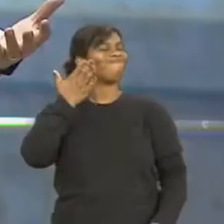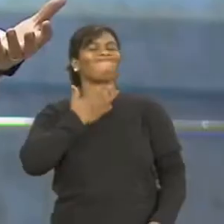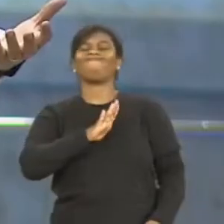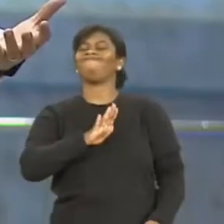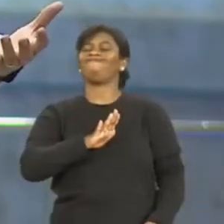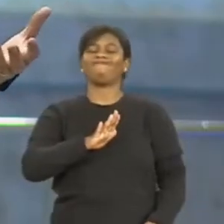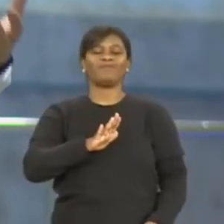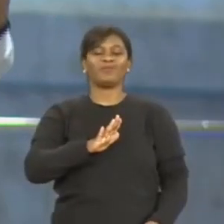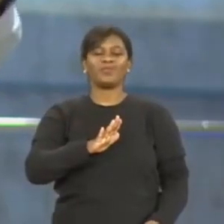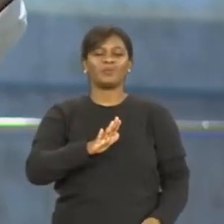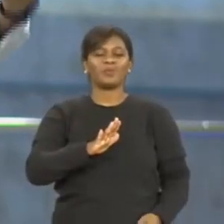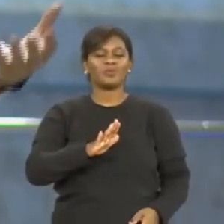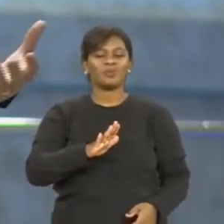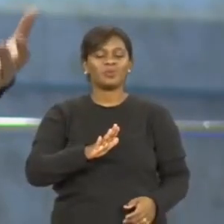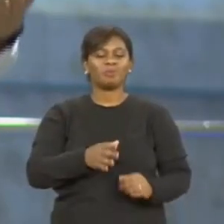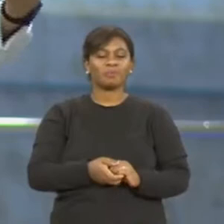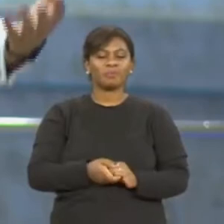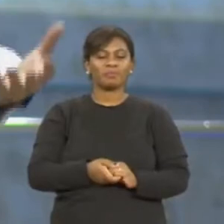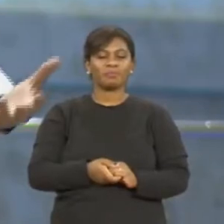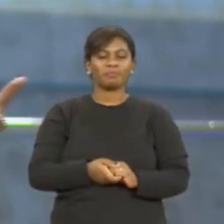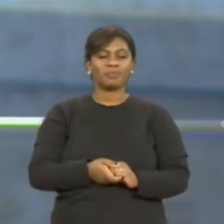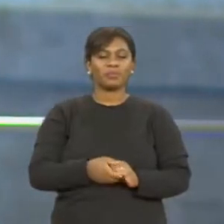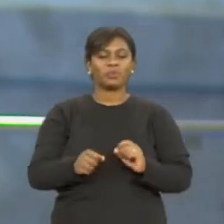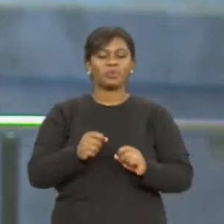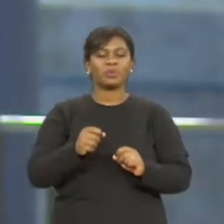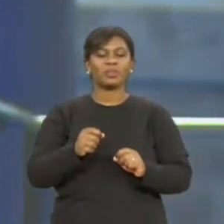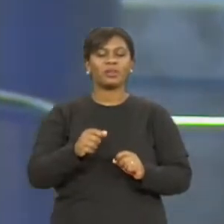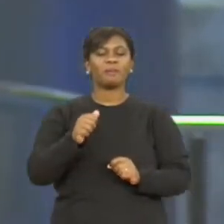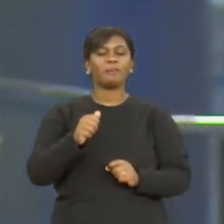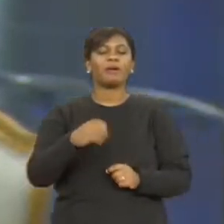a pessoa. Não aceitou a pessoa dele, nem o que ele trouxe.